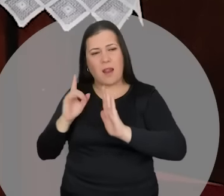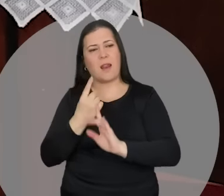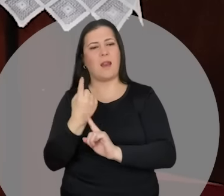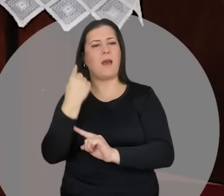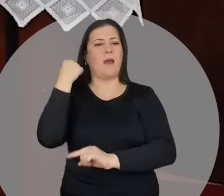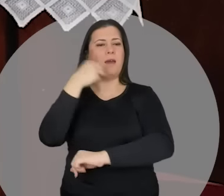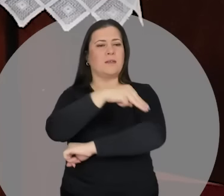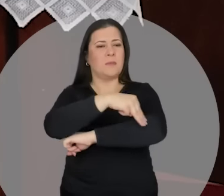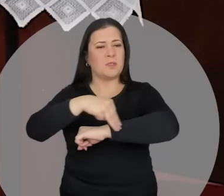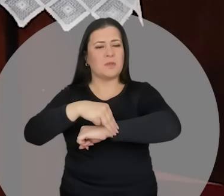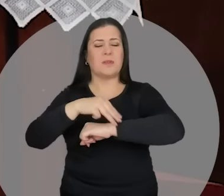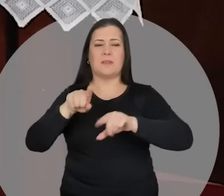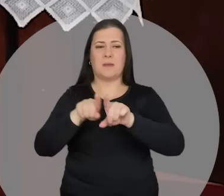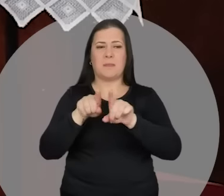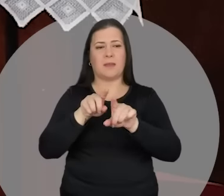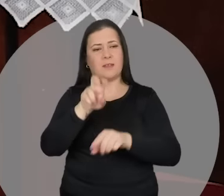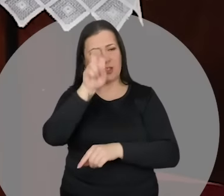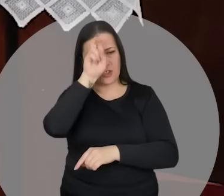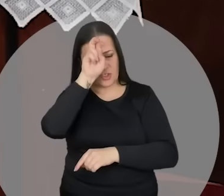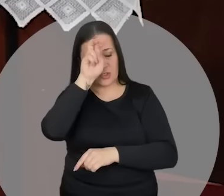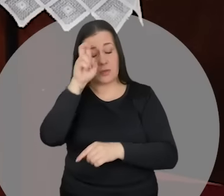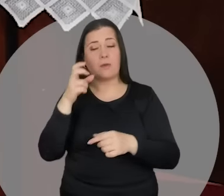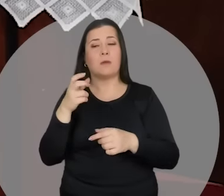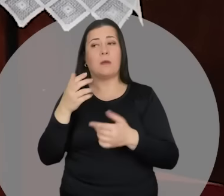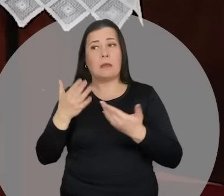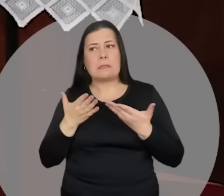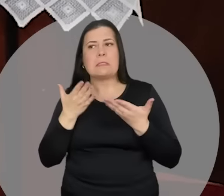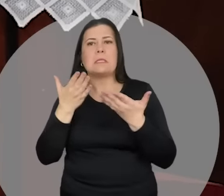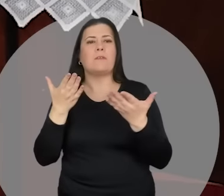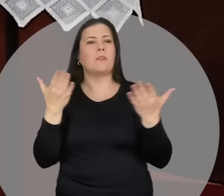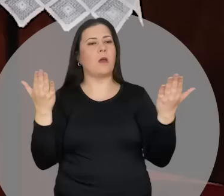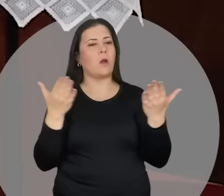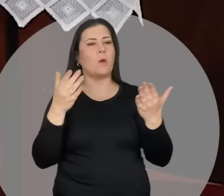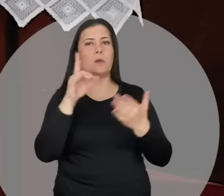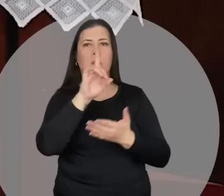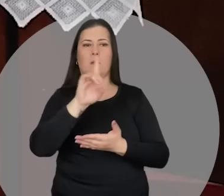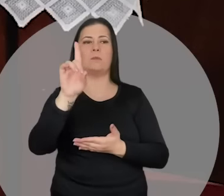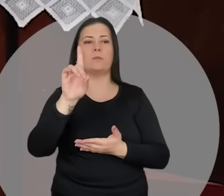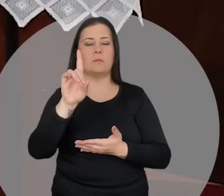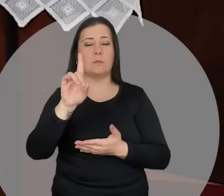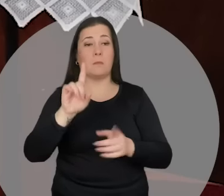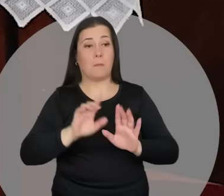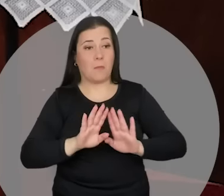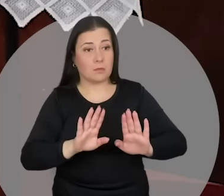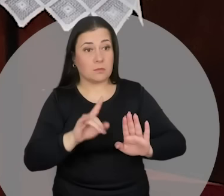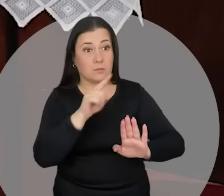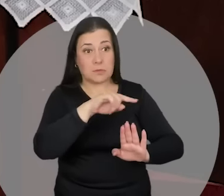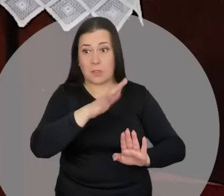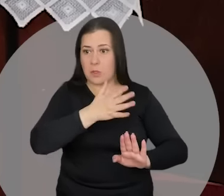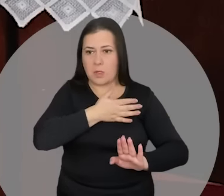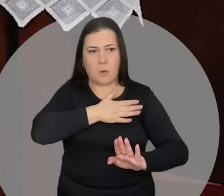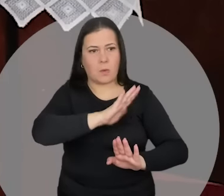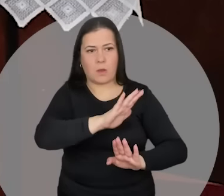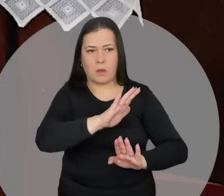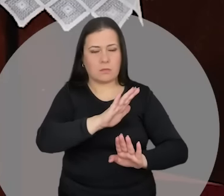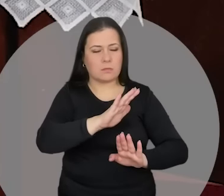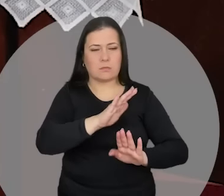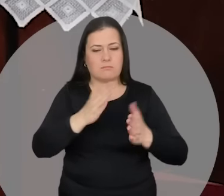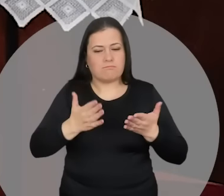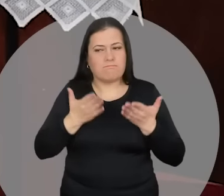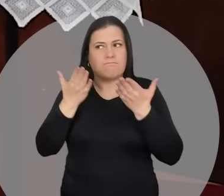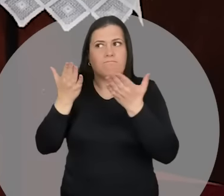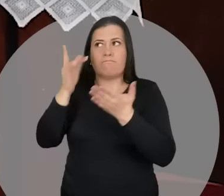Mesopotâmia e no Egito e serviram o Senhor. Mas, se vocês não querem ser servos do